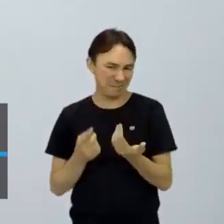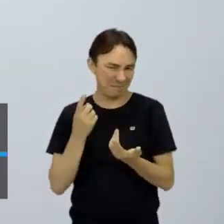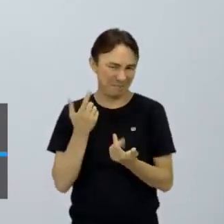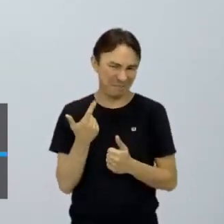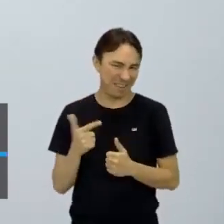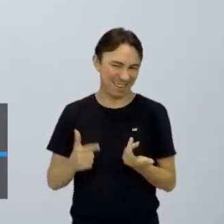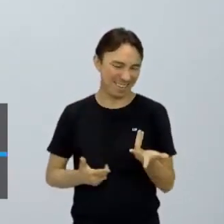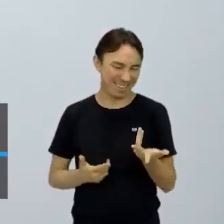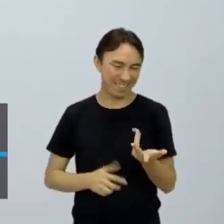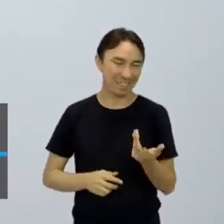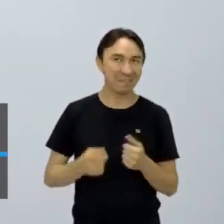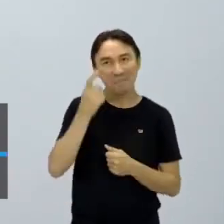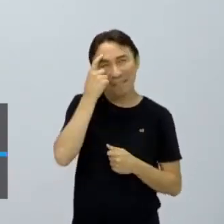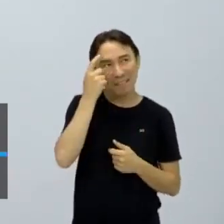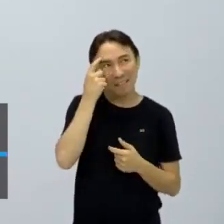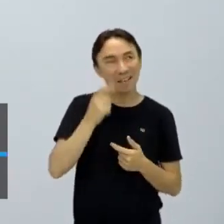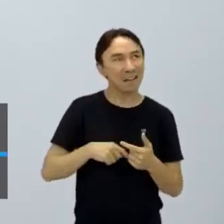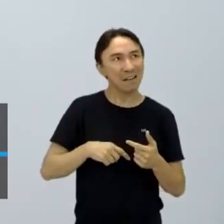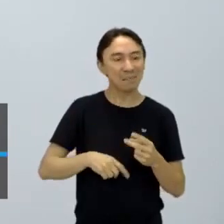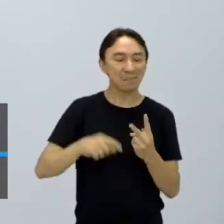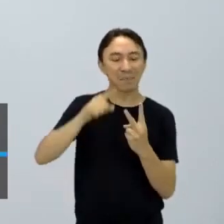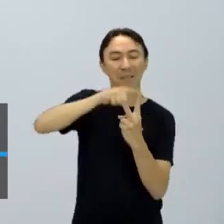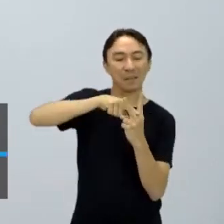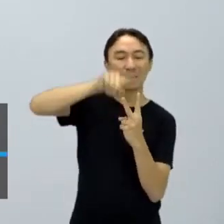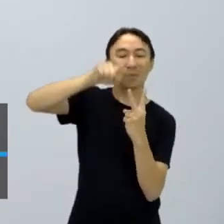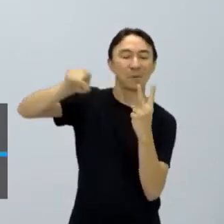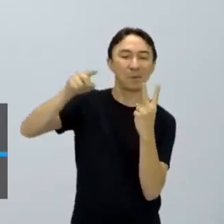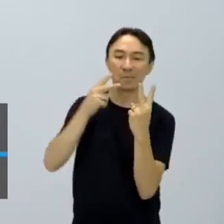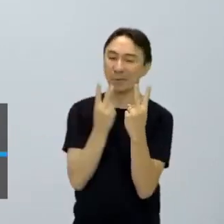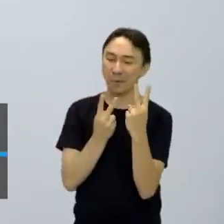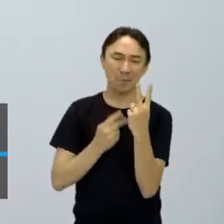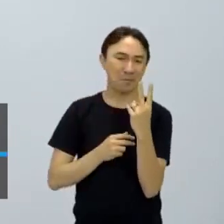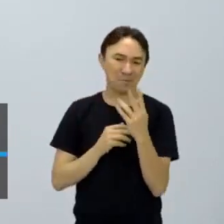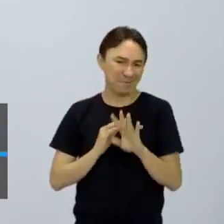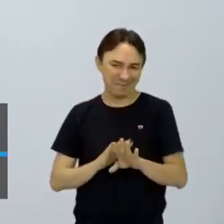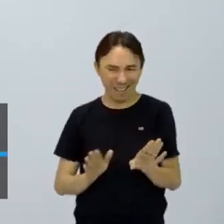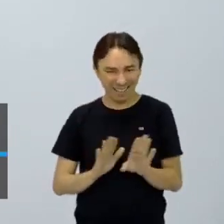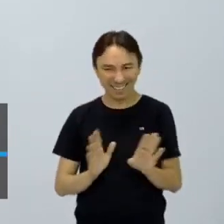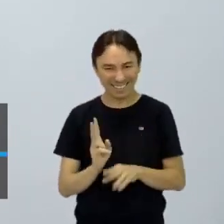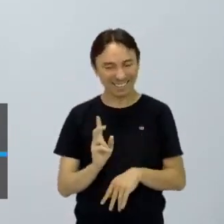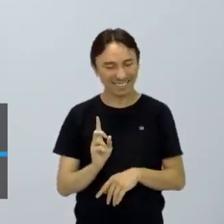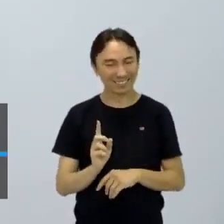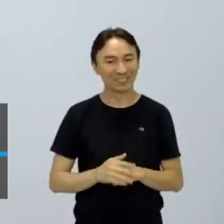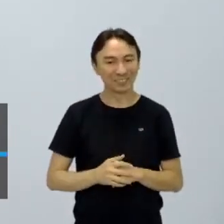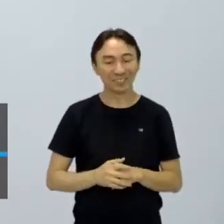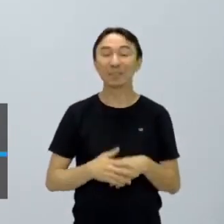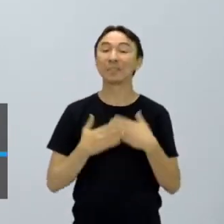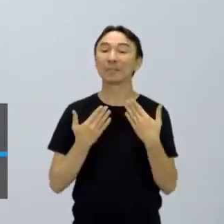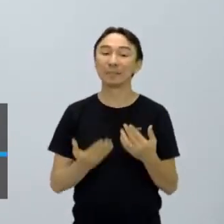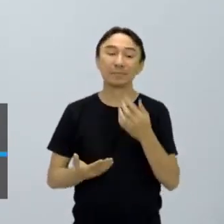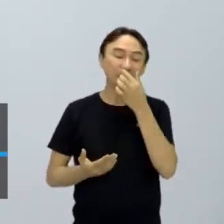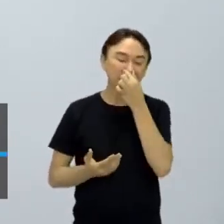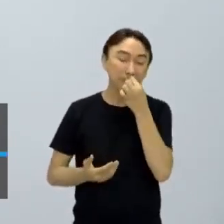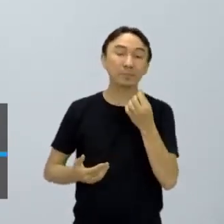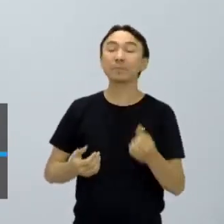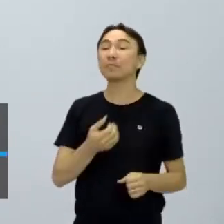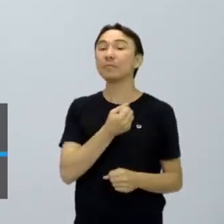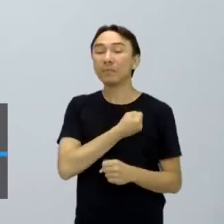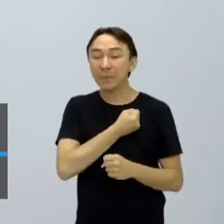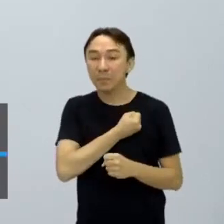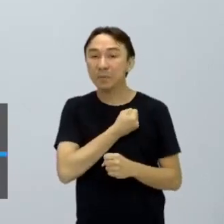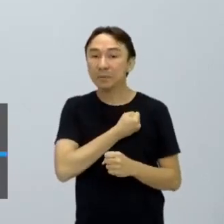2, a gente não pensa, né? Porque eles não são natos, tá bom? Não são naturais. Com esses números, os naturais, a gente consegue